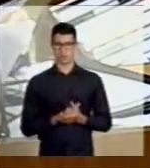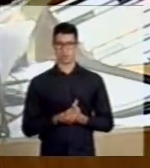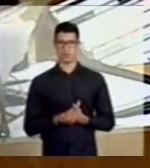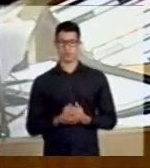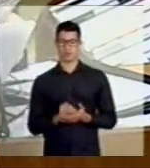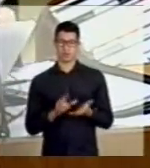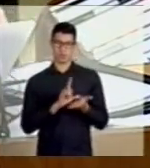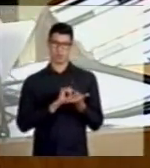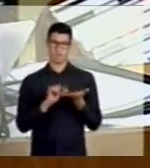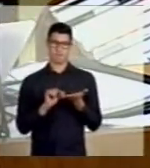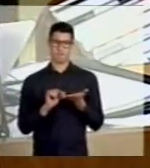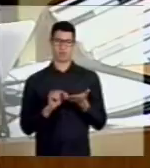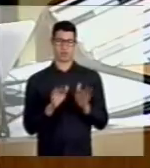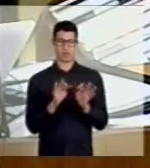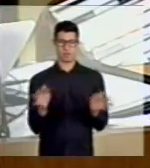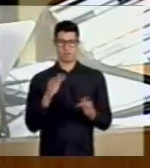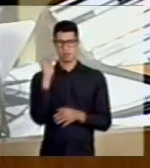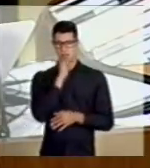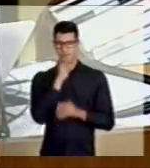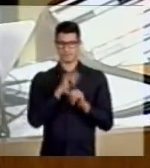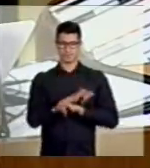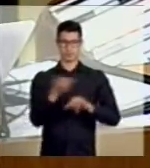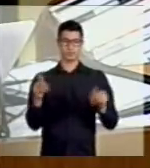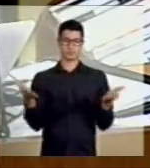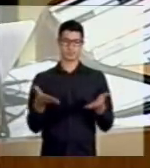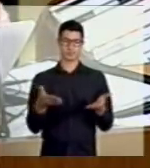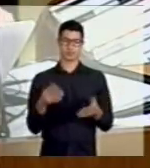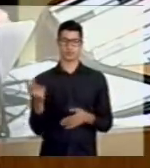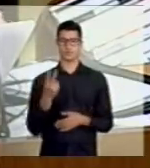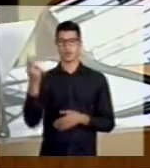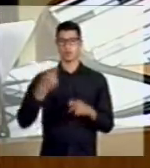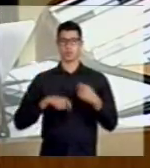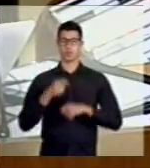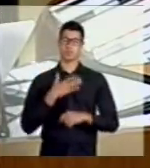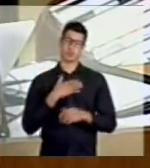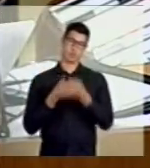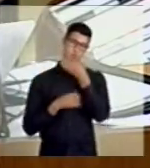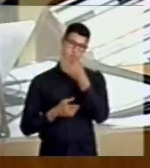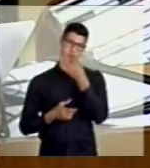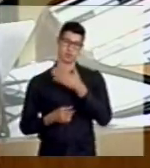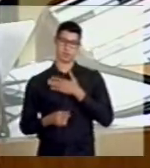um artigo pequeno, breve, que foi publicado hoje no Valor Econômico, que, a meu ver,